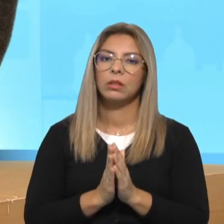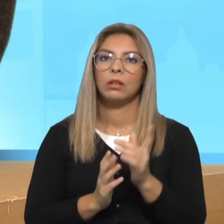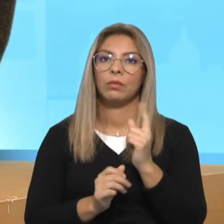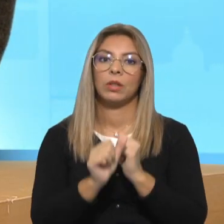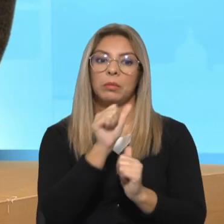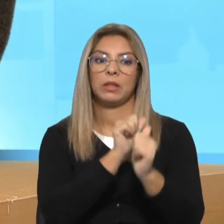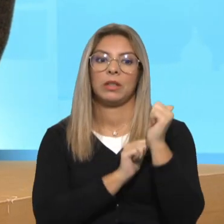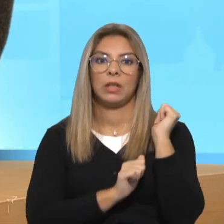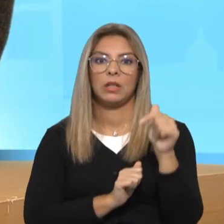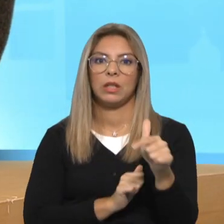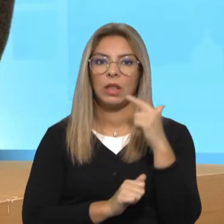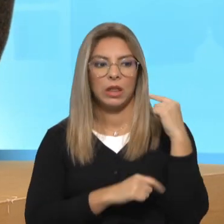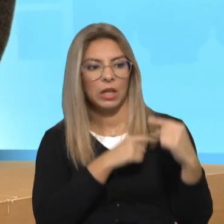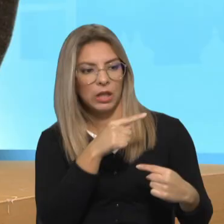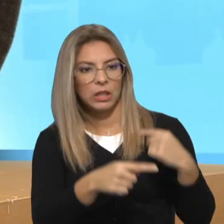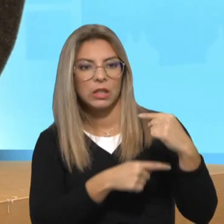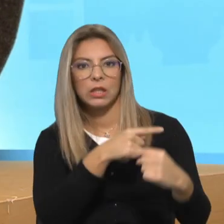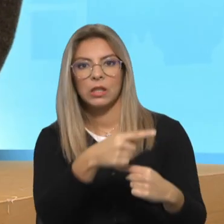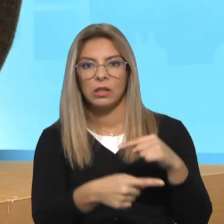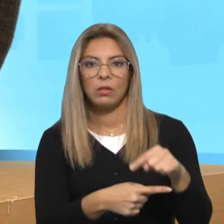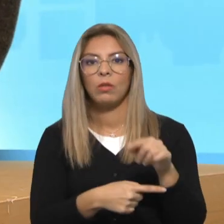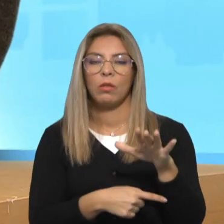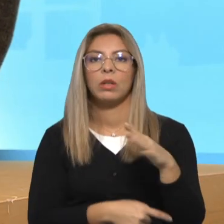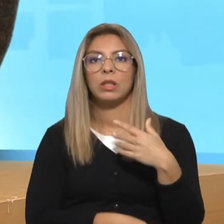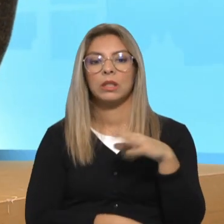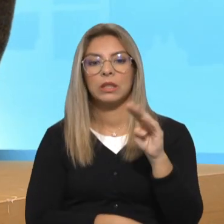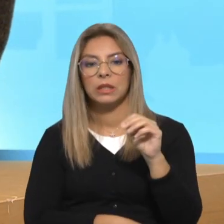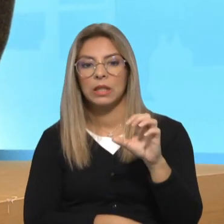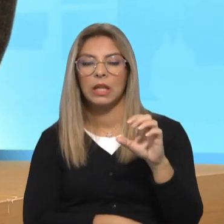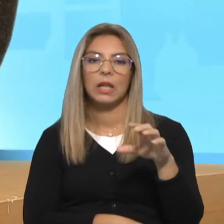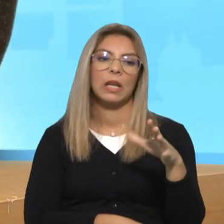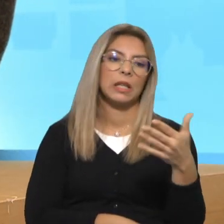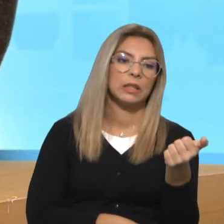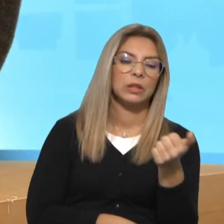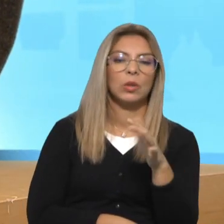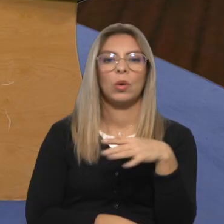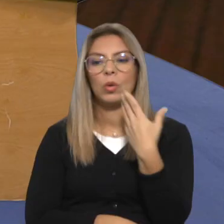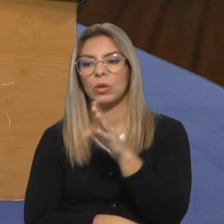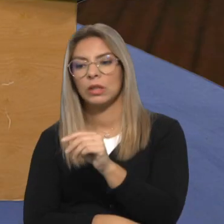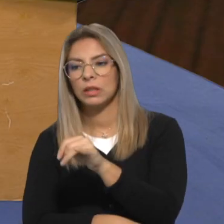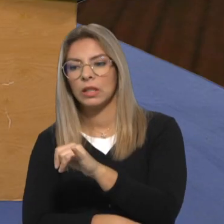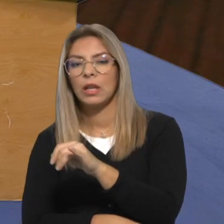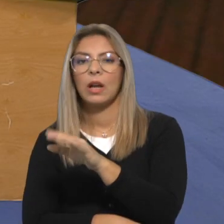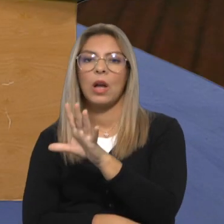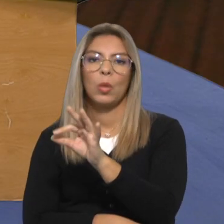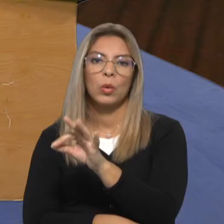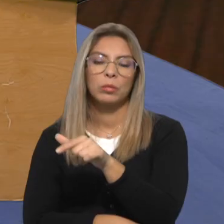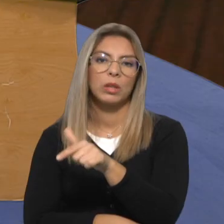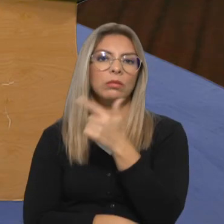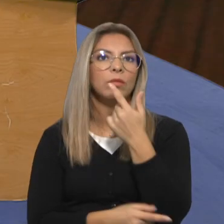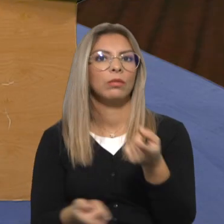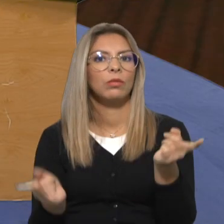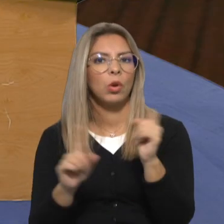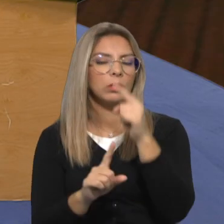voltar à tradição não fique pelo século XV ou pelo século XIV, enfim, mas que vá, de facto, até às origens, não é?